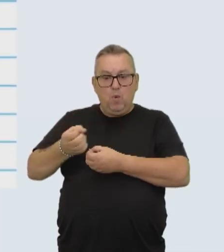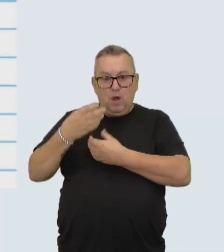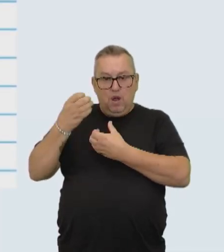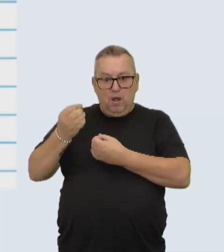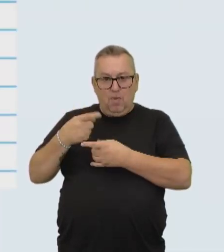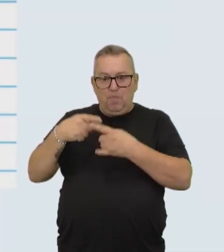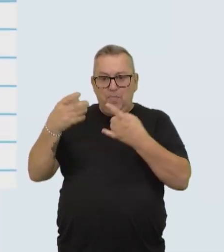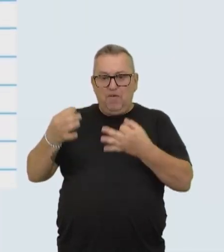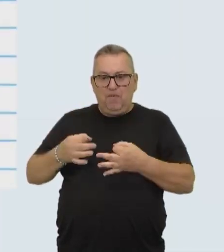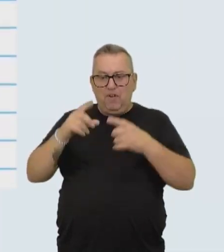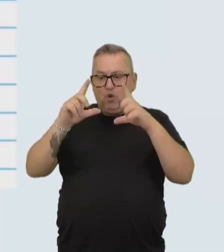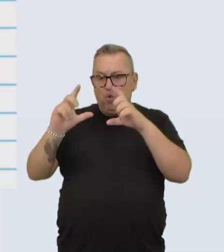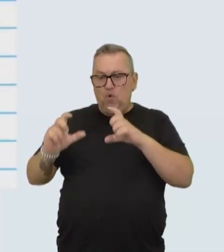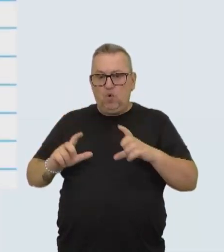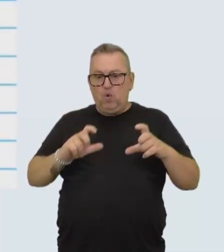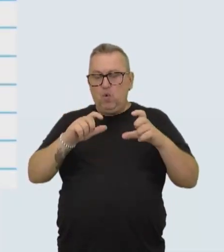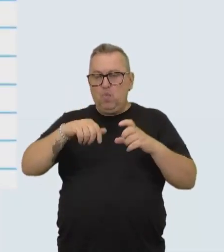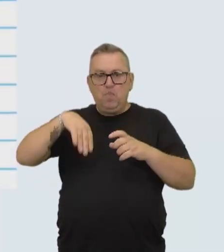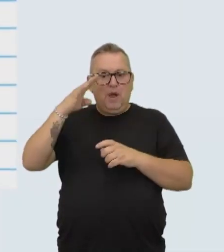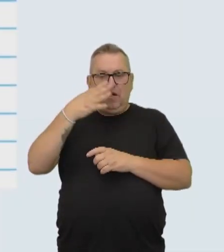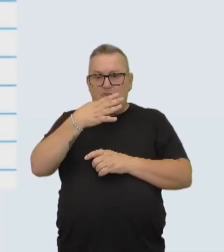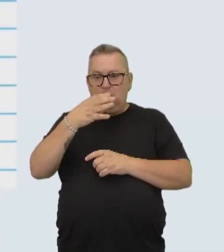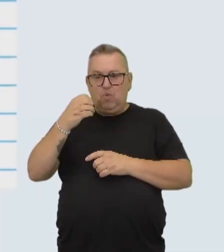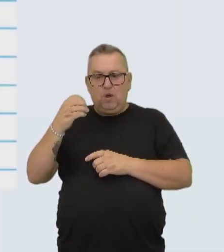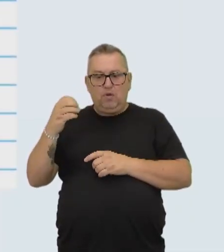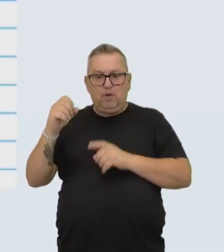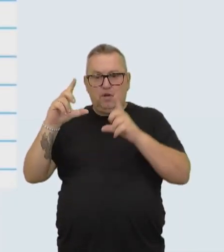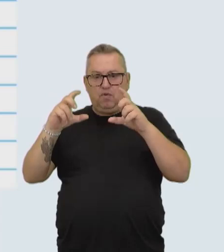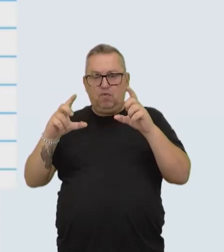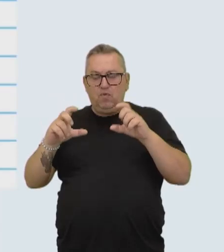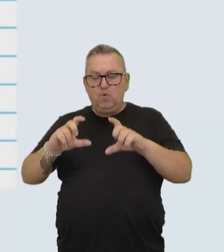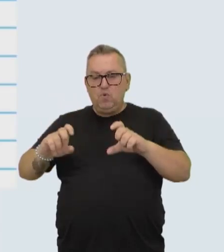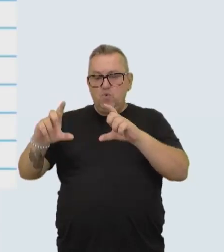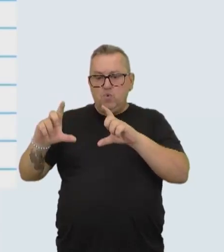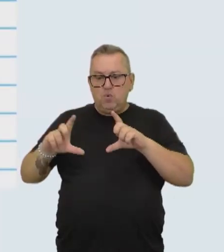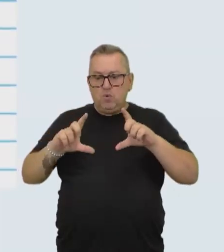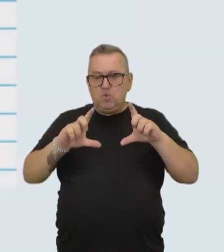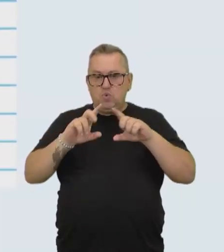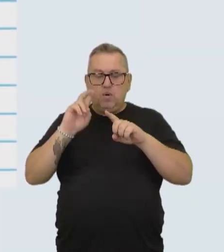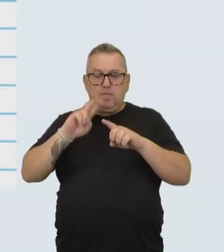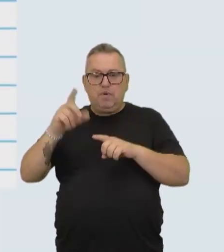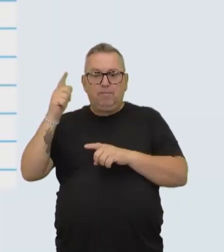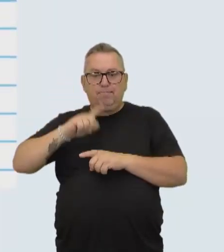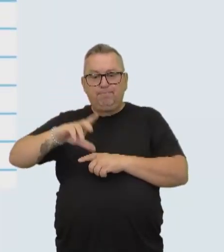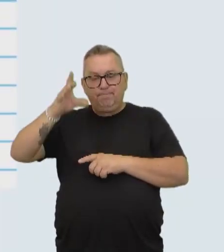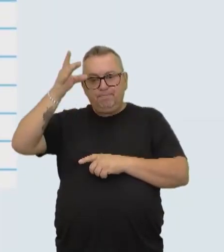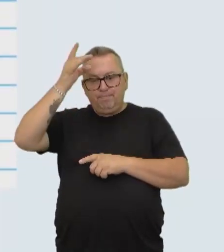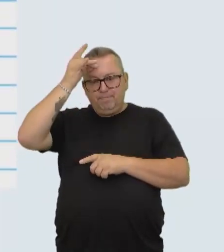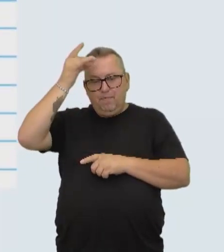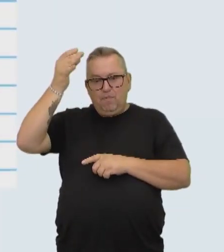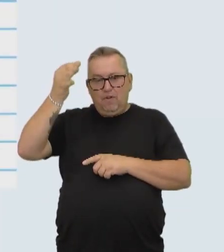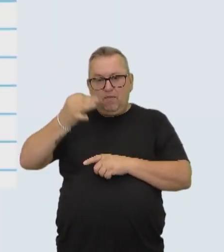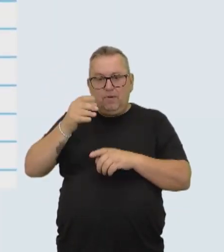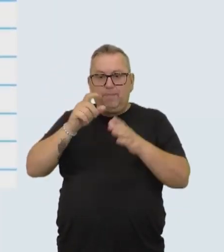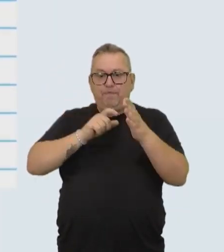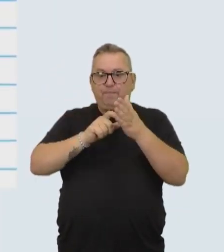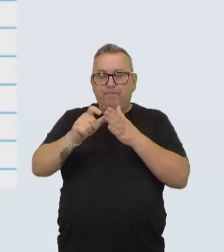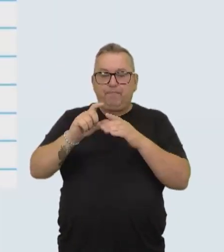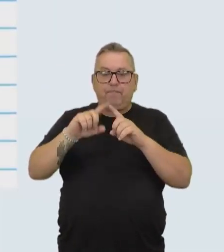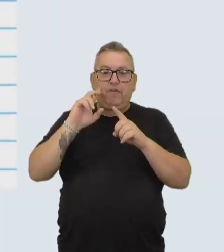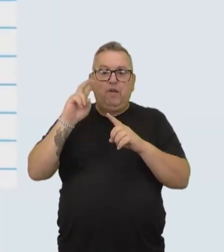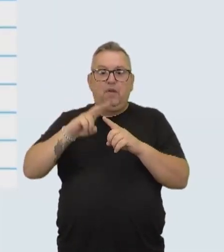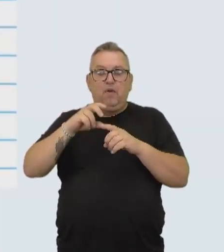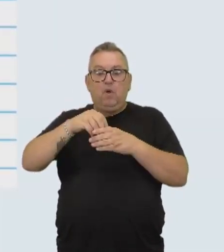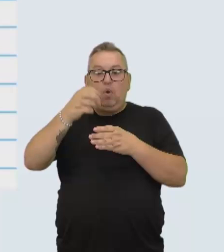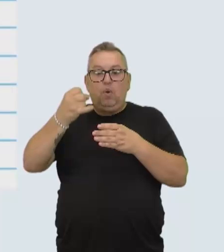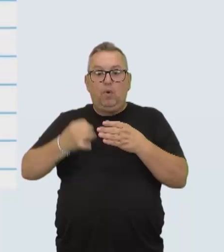bem ilustrada com mais de 400 fotografias e 50 figuras que facilitam a visualização de aspectos conceituais, tornando seu